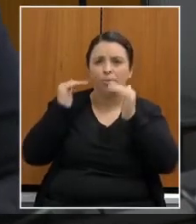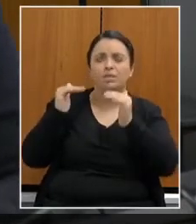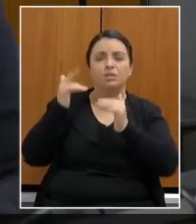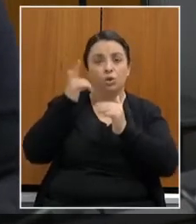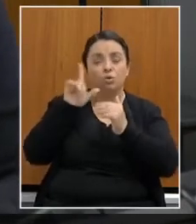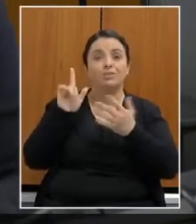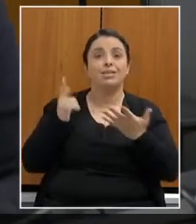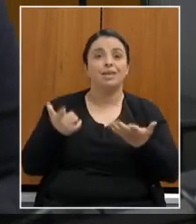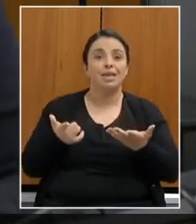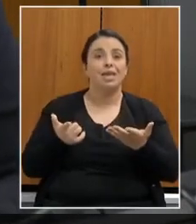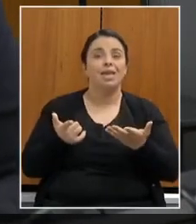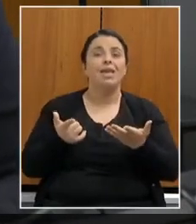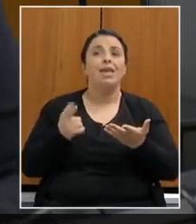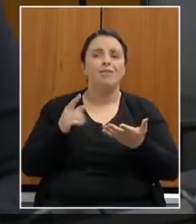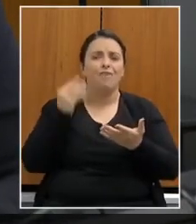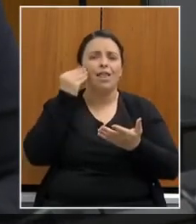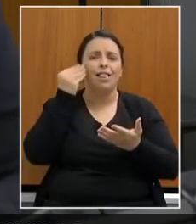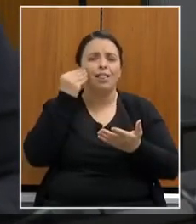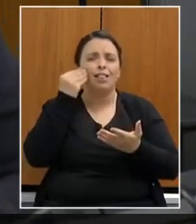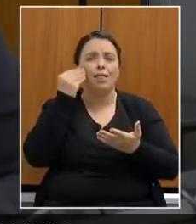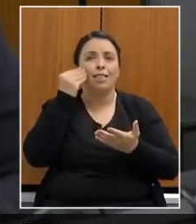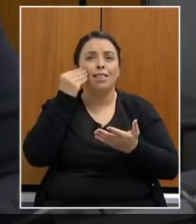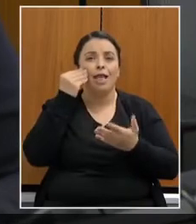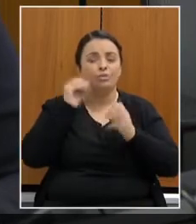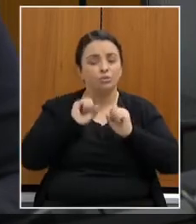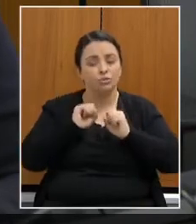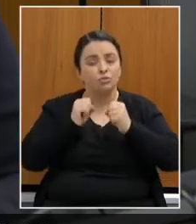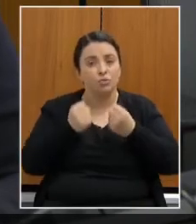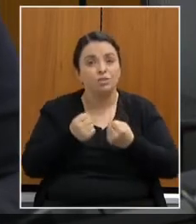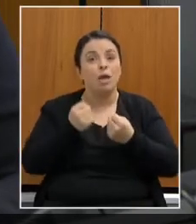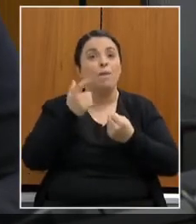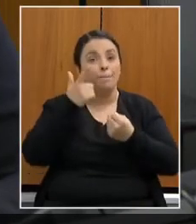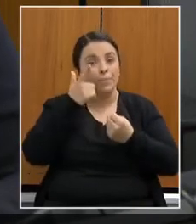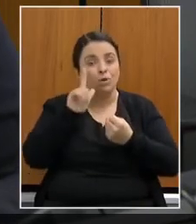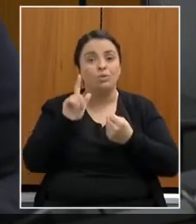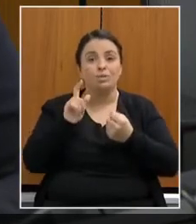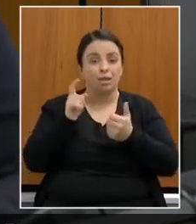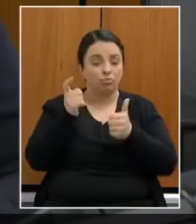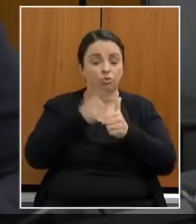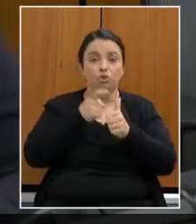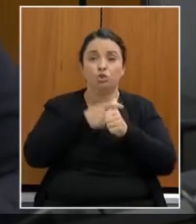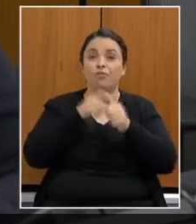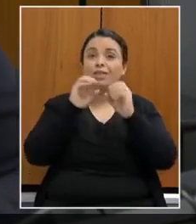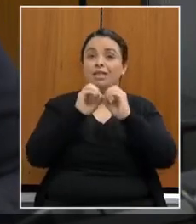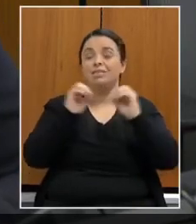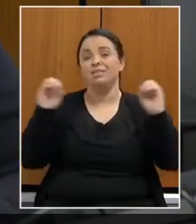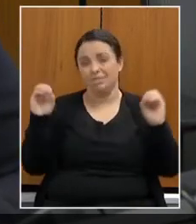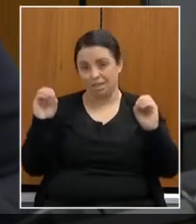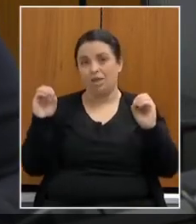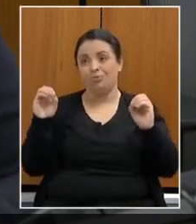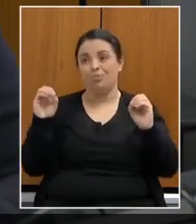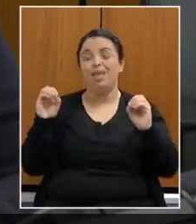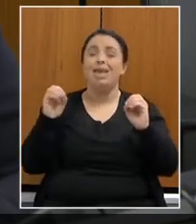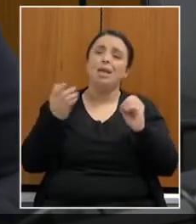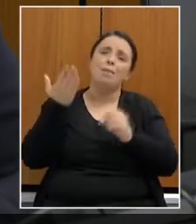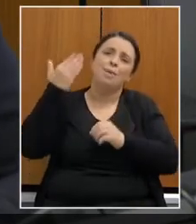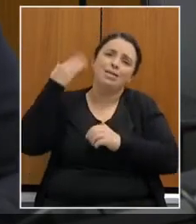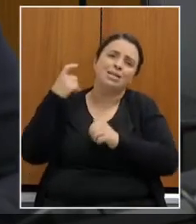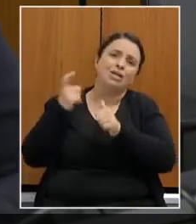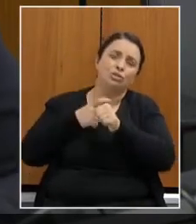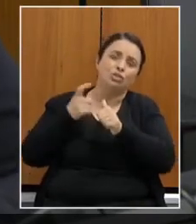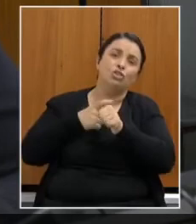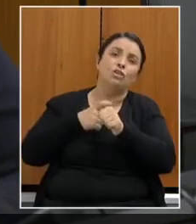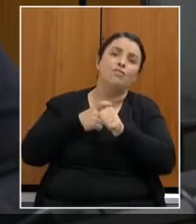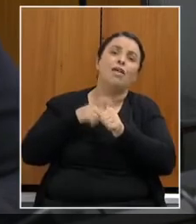sem nenhum resto a pagar deste ano, enquanto há negociação do restante da dívida. Em relação